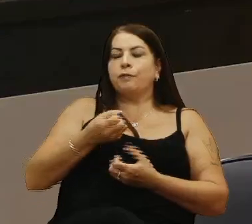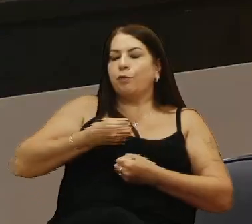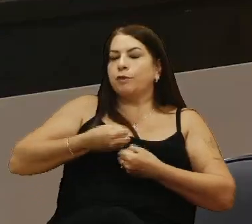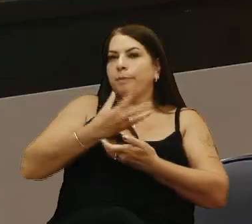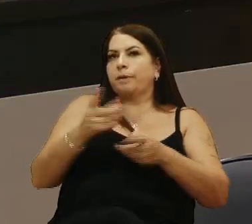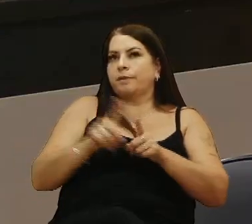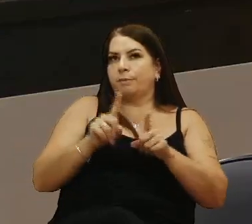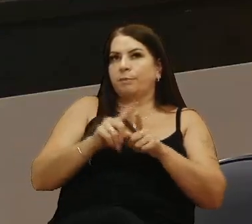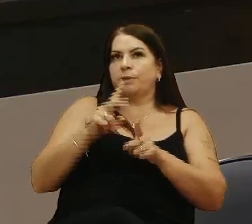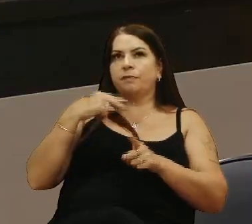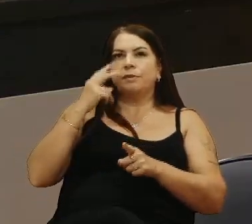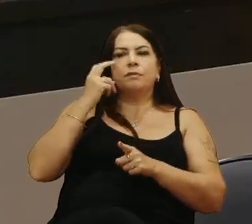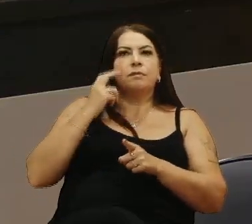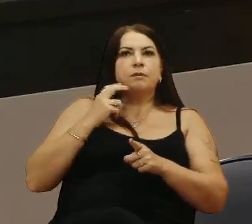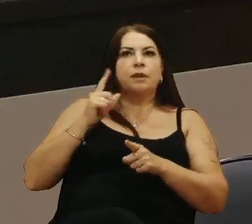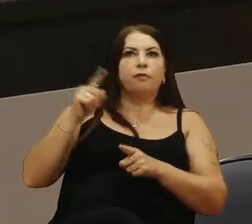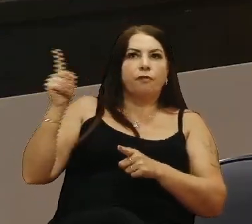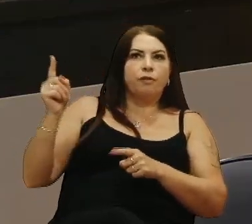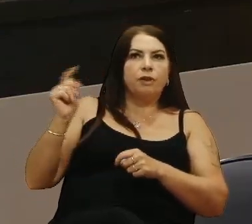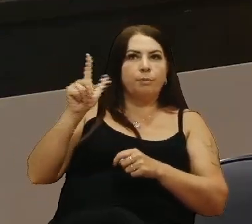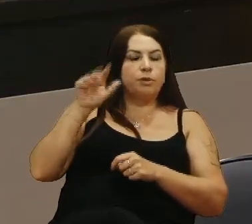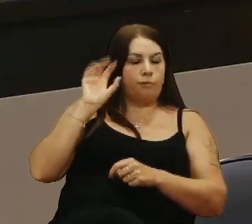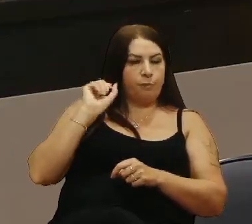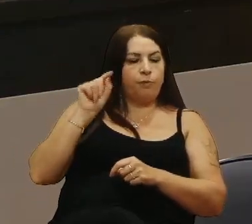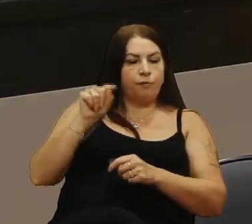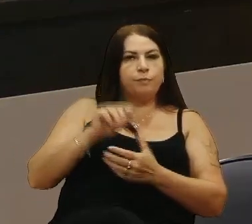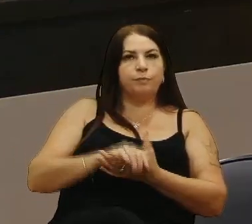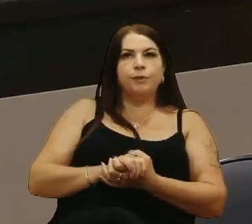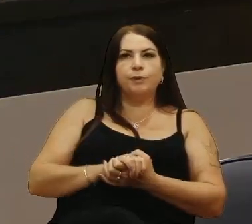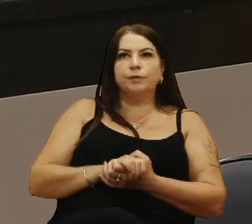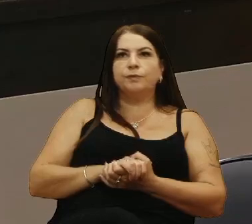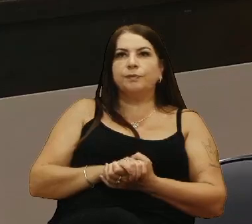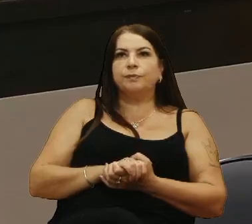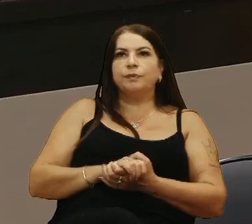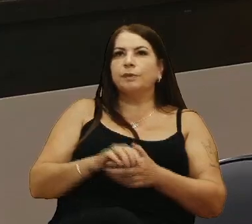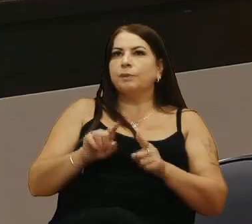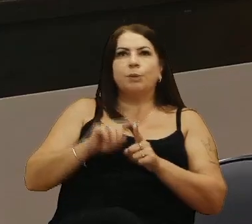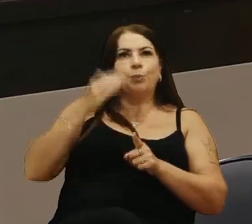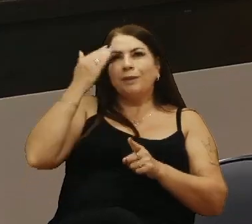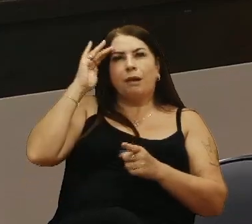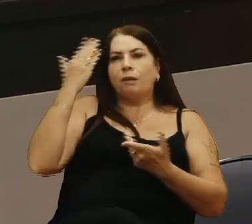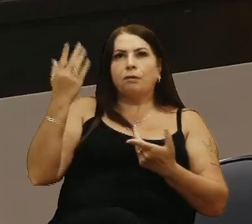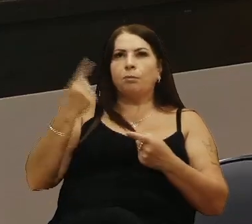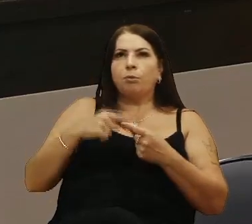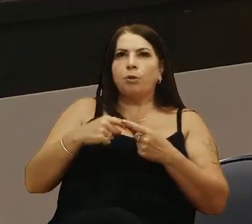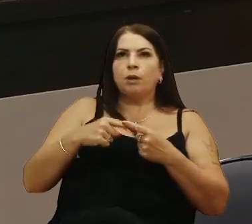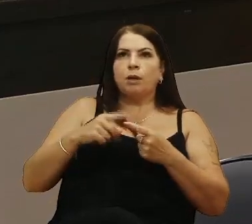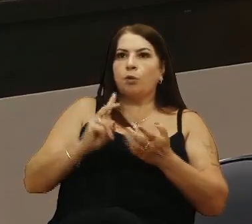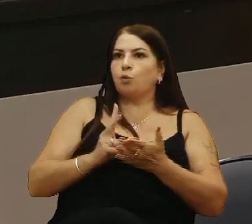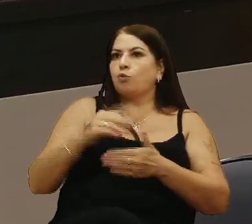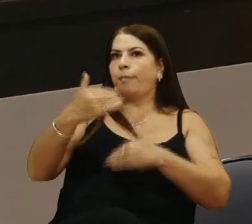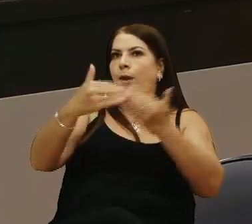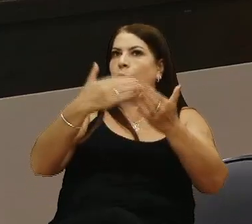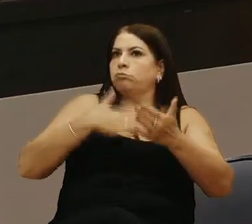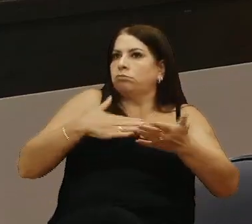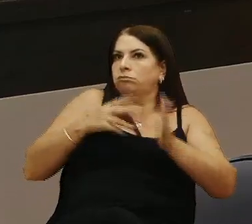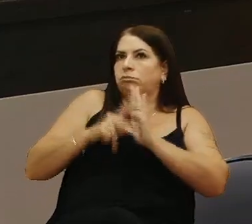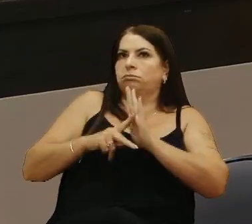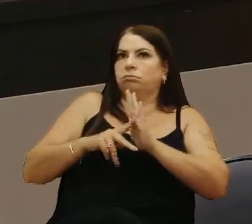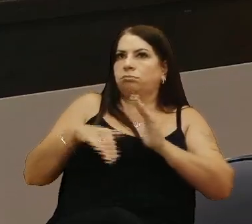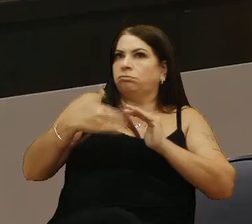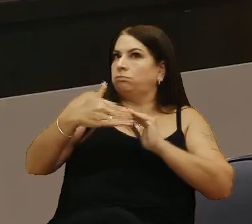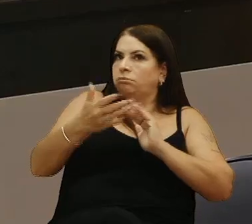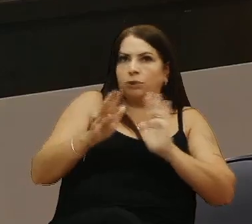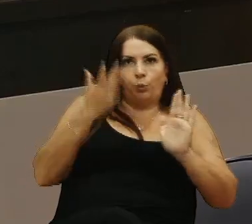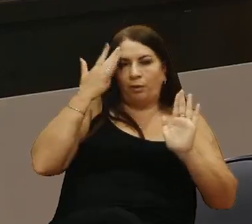também, o vereador Daniel está ali fora, mas depois ele vai me ouvir aqui. Eu também não entendo por que não andam os meus. Os meus ali não andam, não vai para